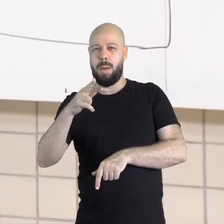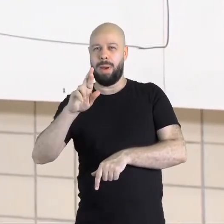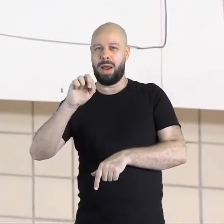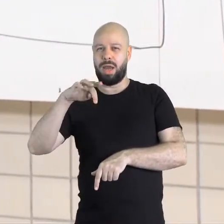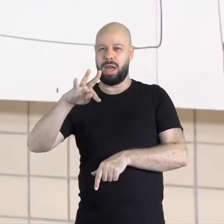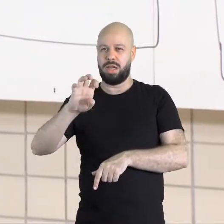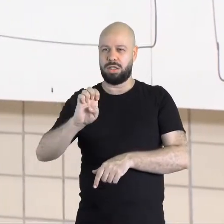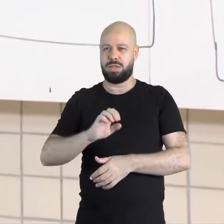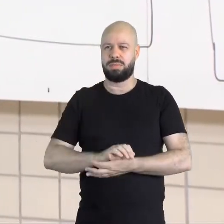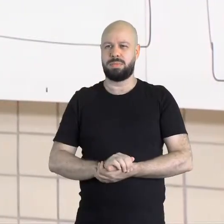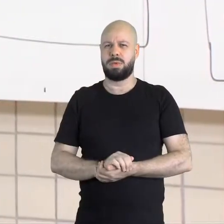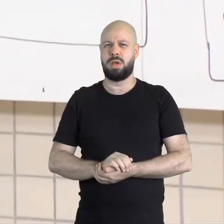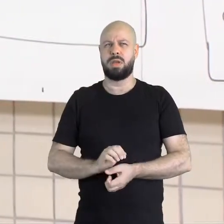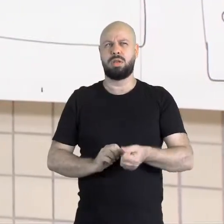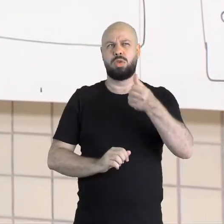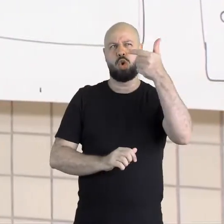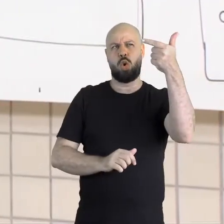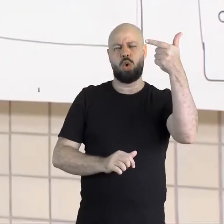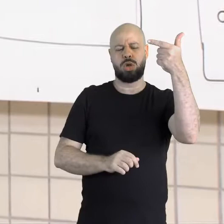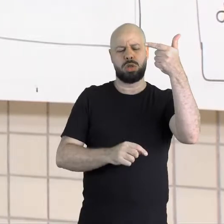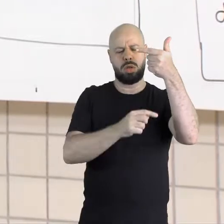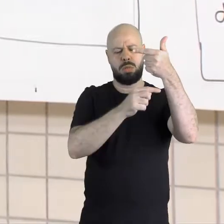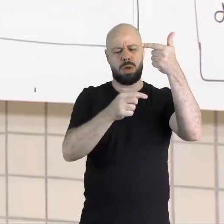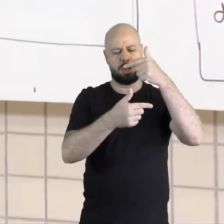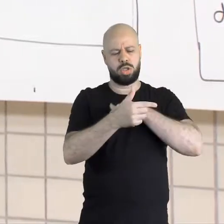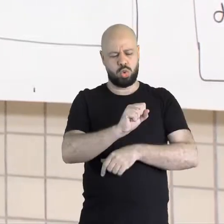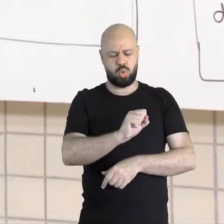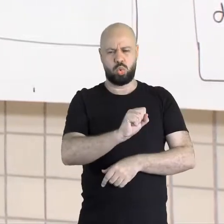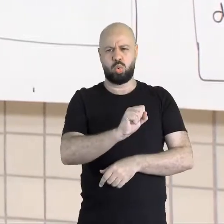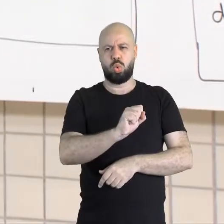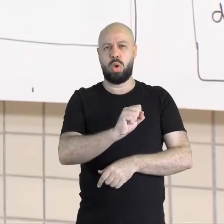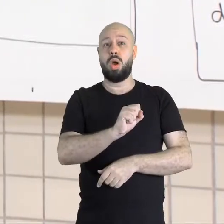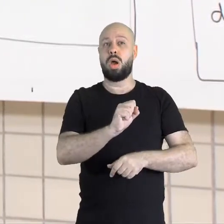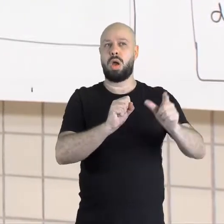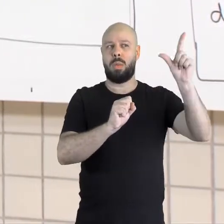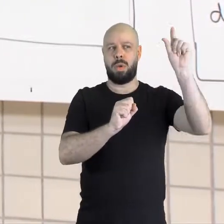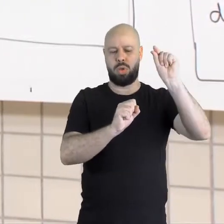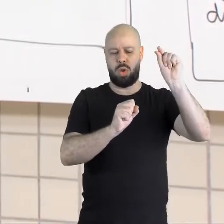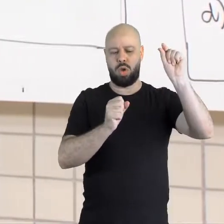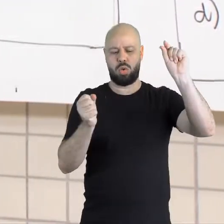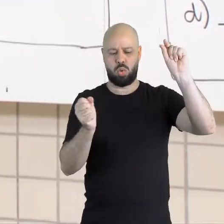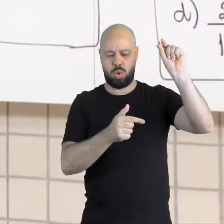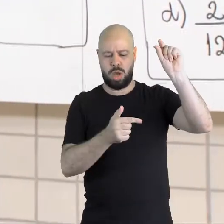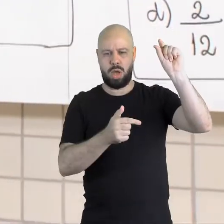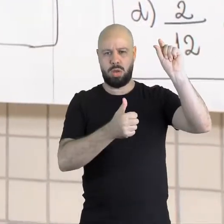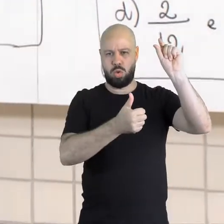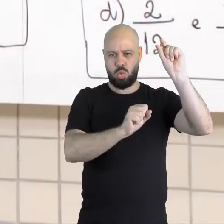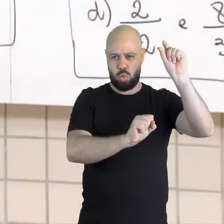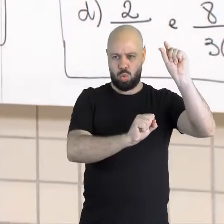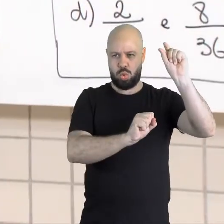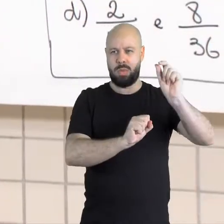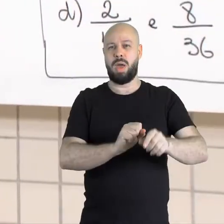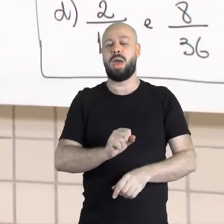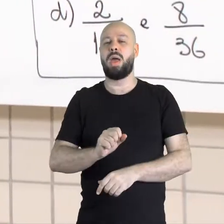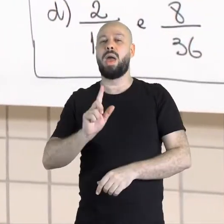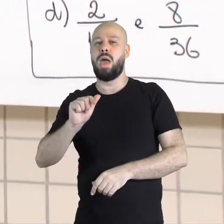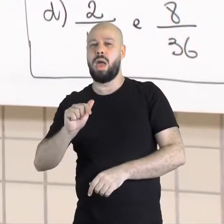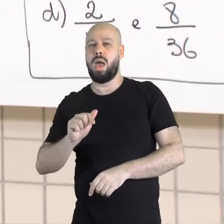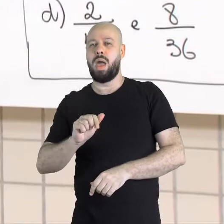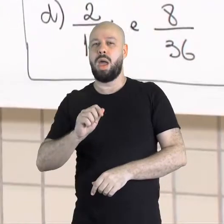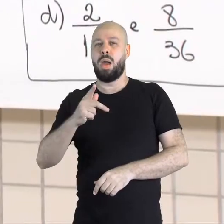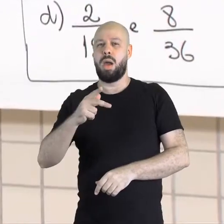12 dezoitoavos. O numerador, ele é menor que o denominador, então é fração